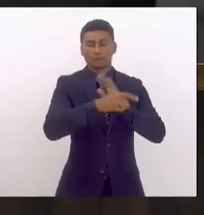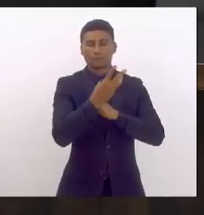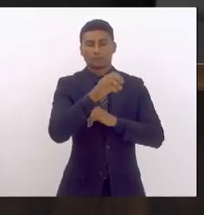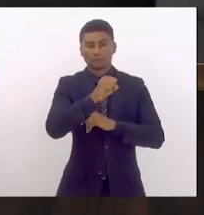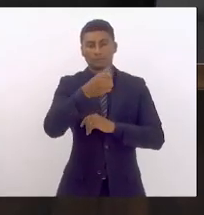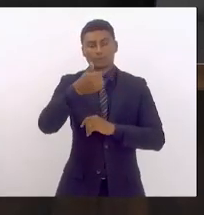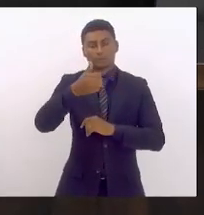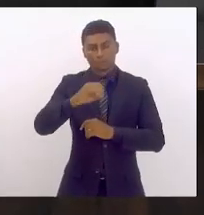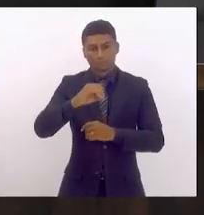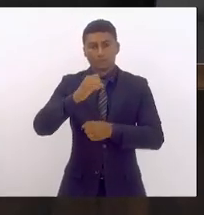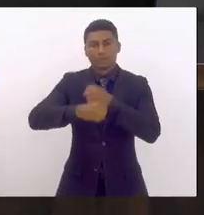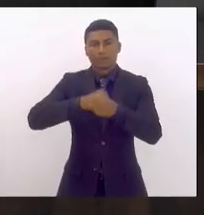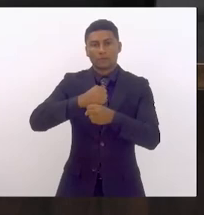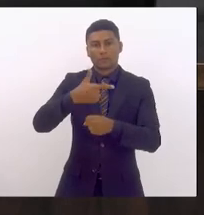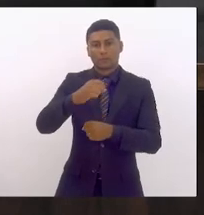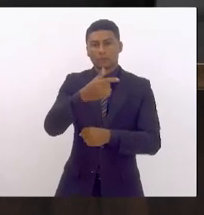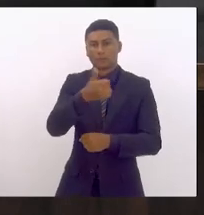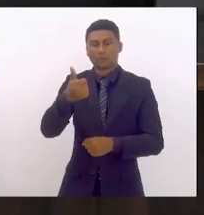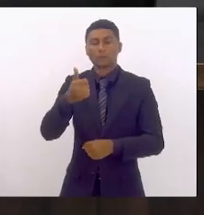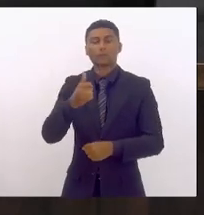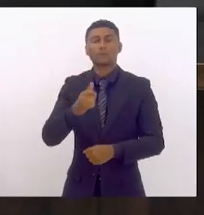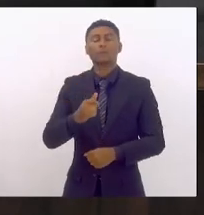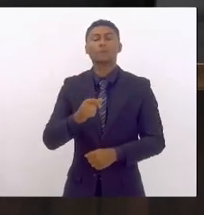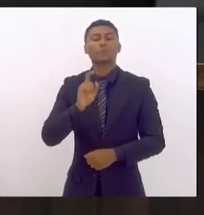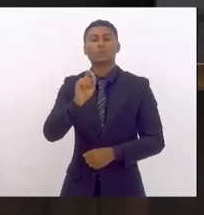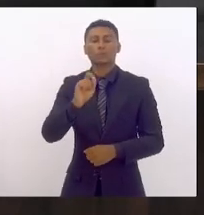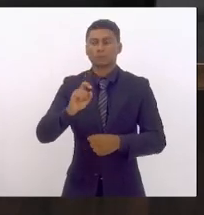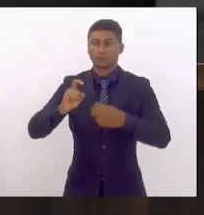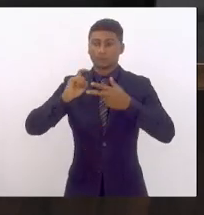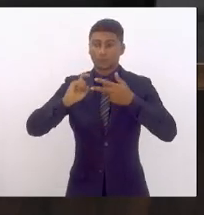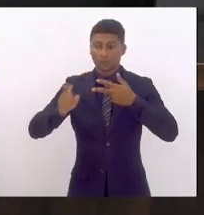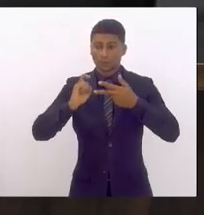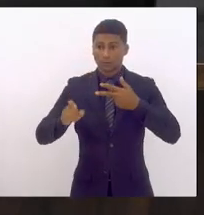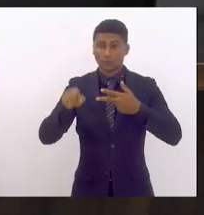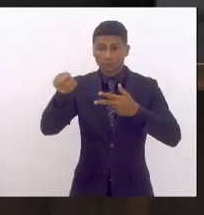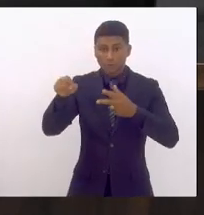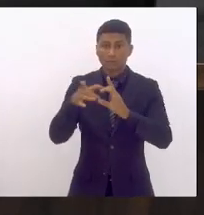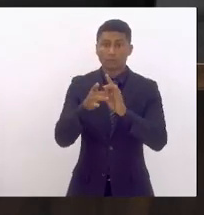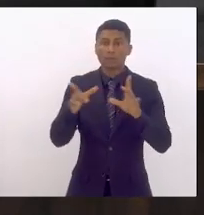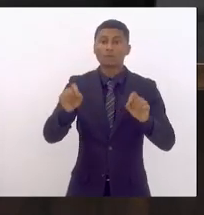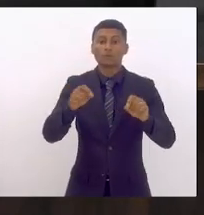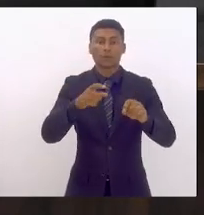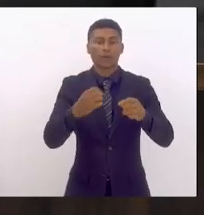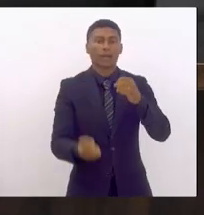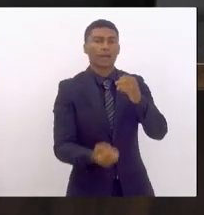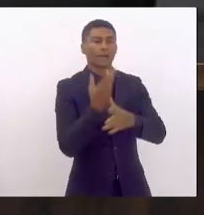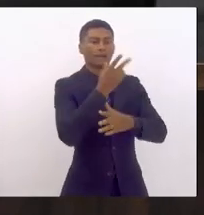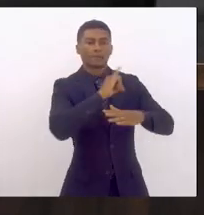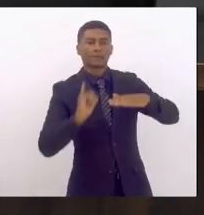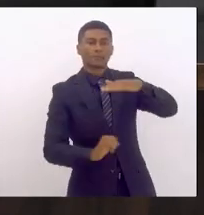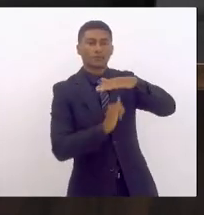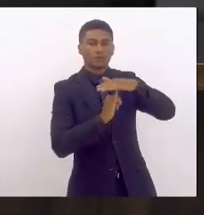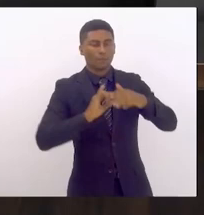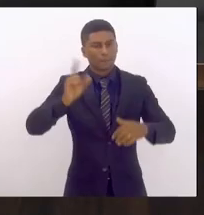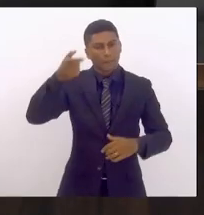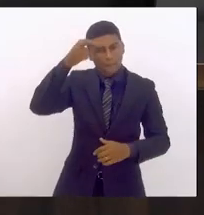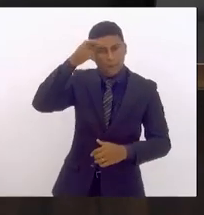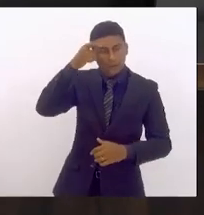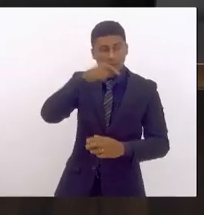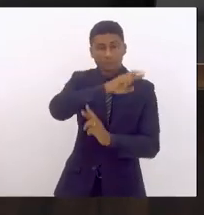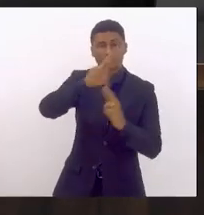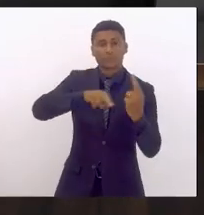de 21 de autoria Deputado Márcio canela que autoriza o poder executivo a criar os institutos da memória como centro de referência